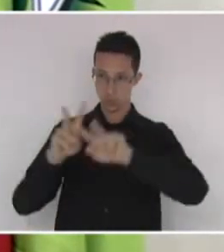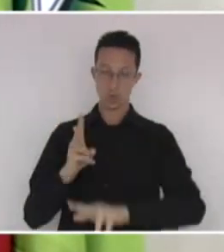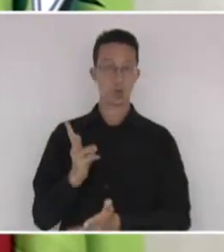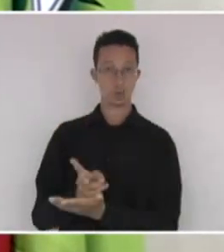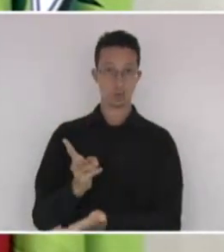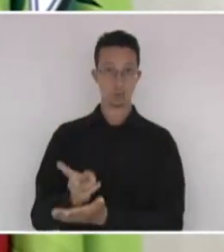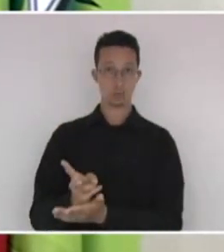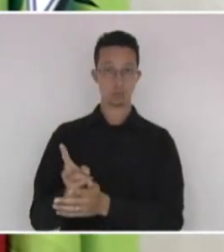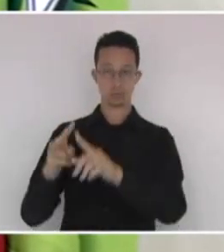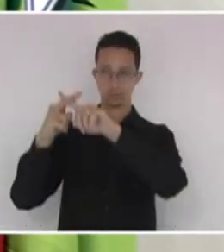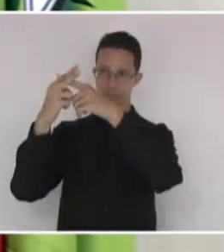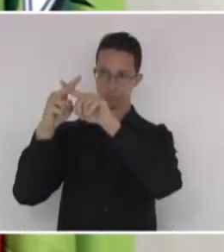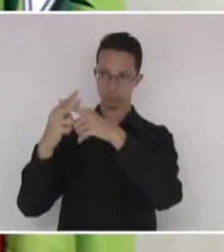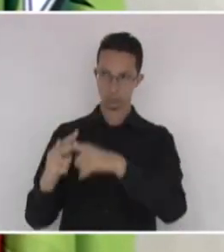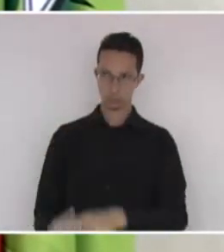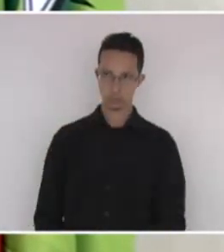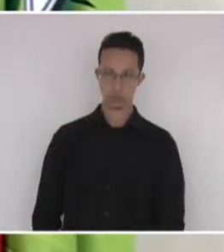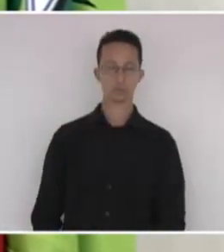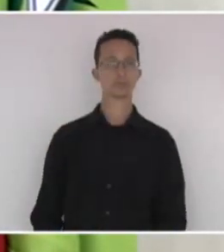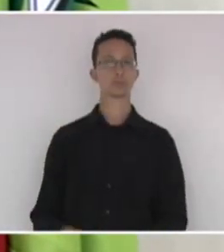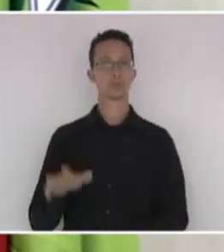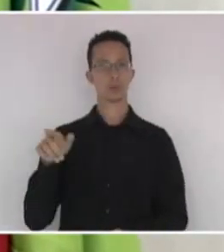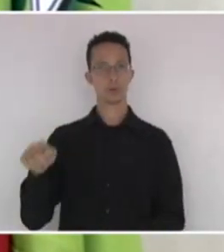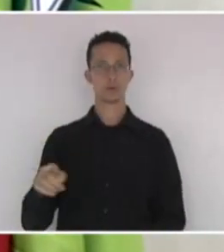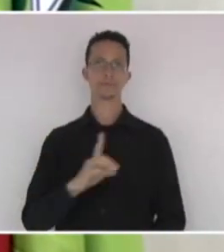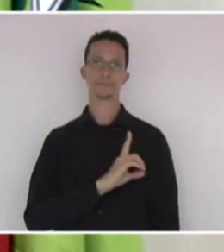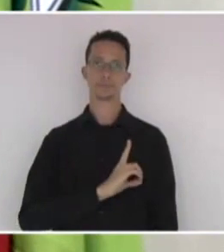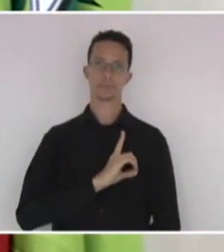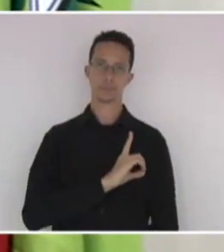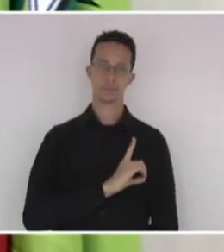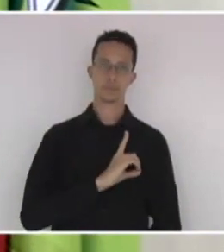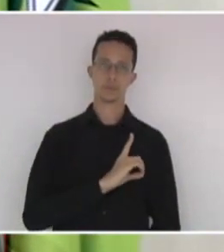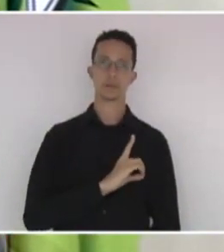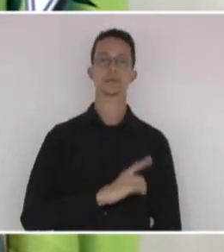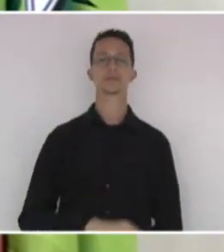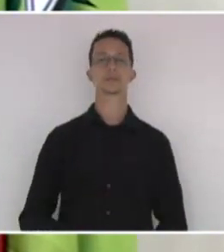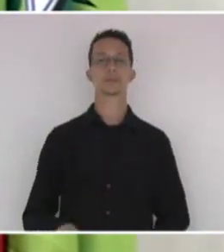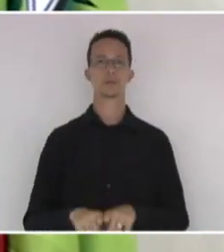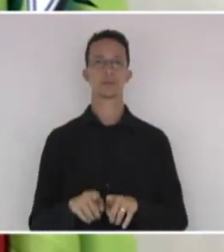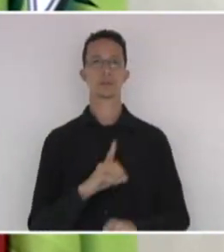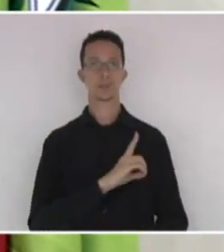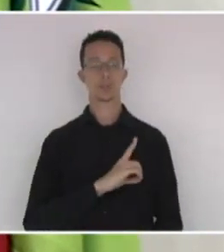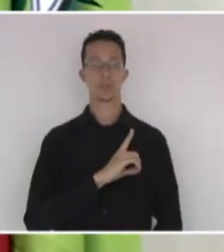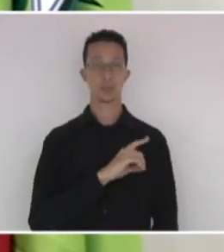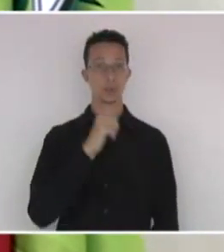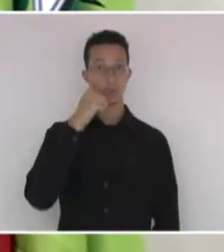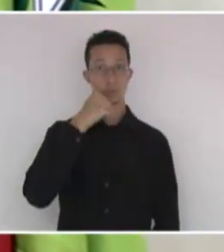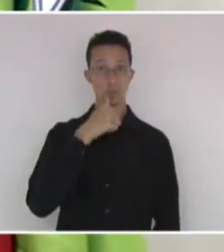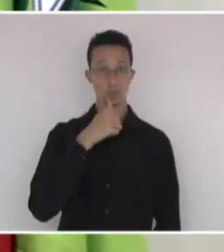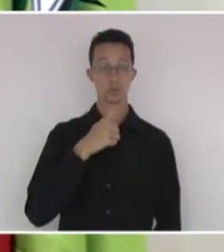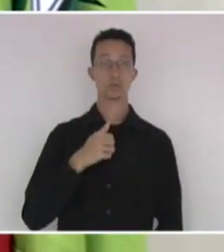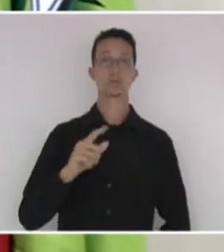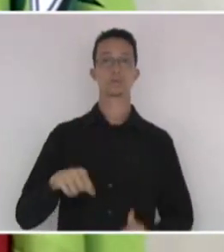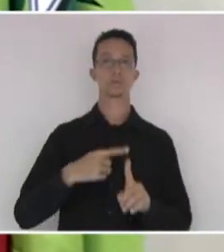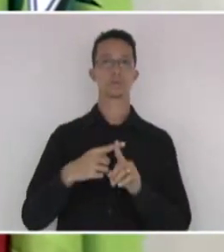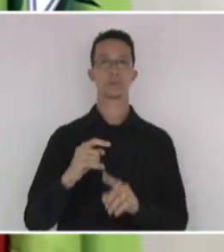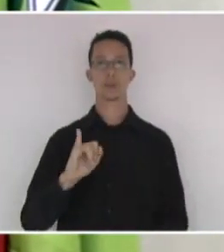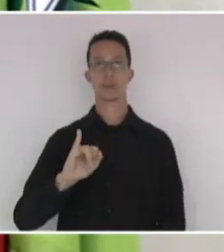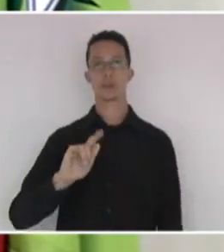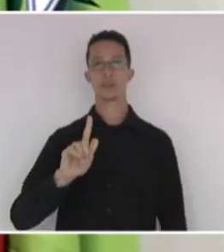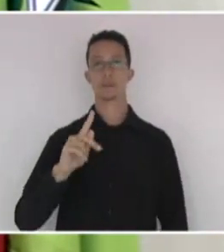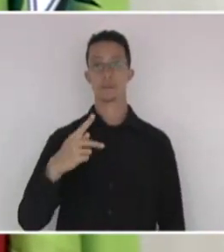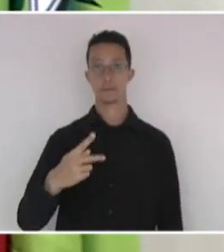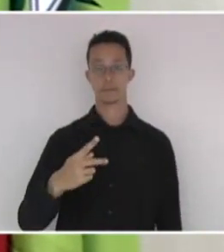Polícia, o IGP, a Delegacia de Mulher, fazendo com que haja uma economia de recursos